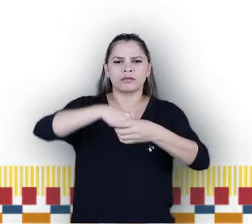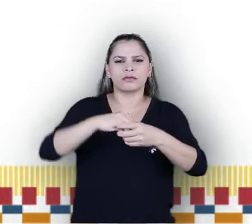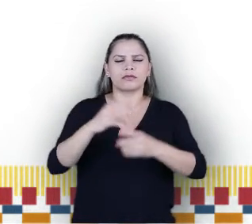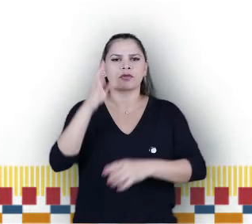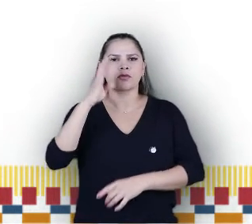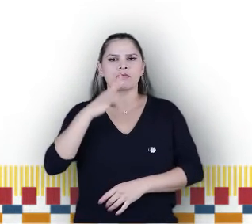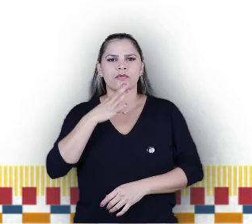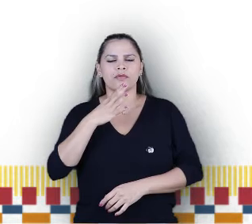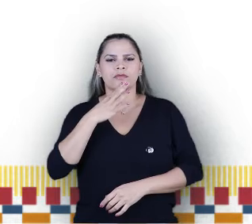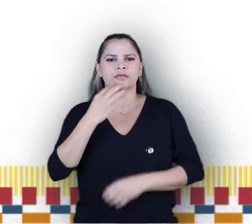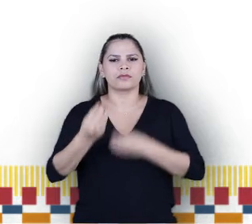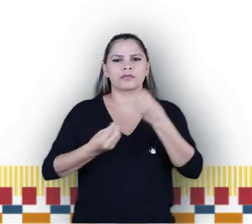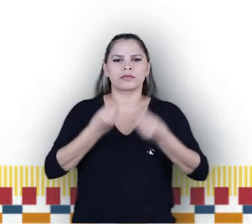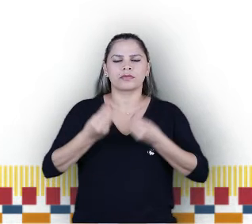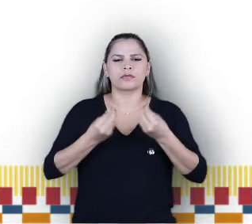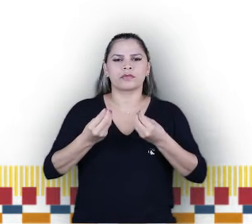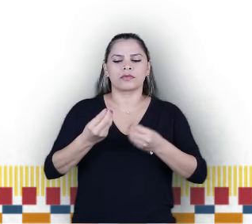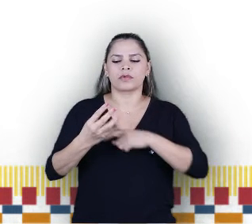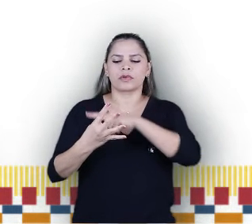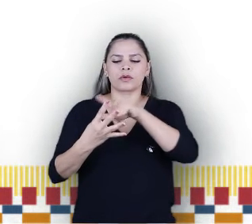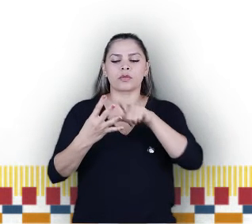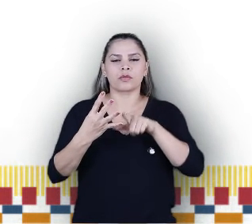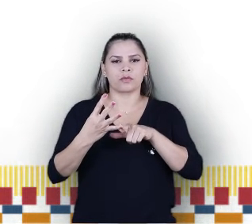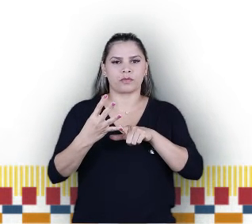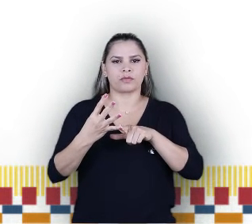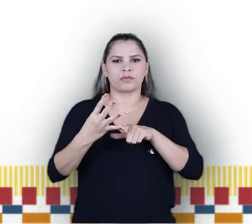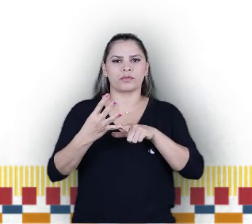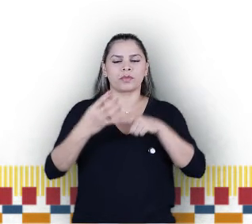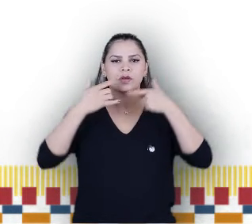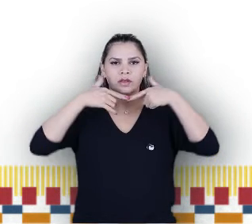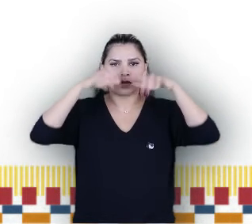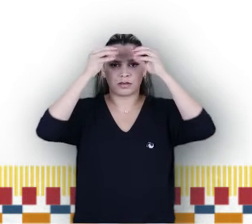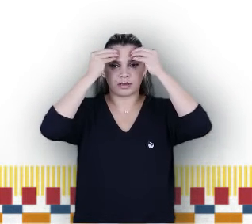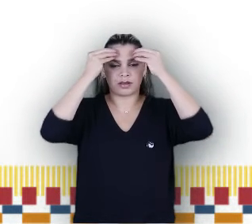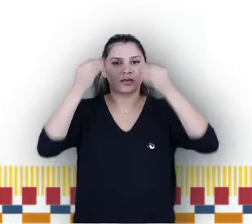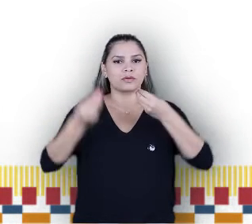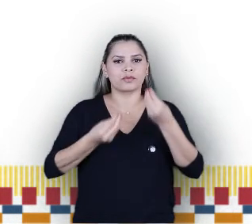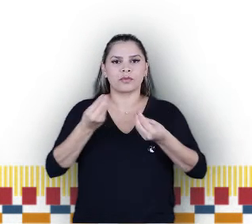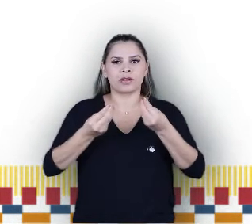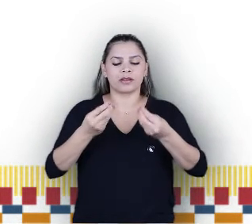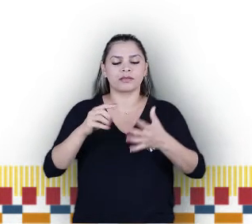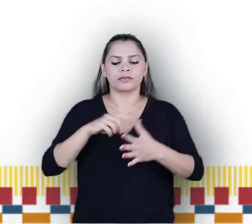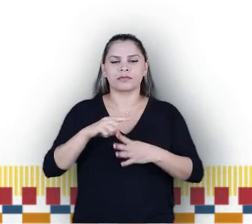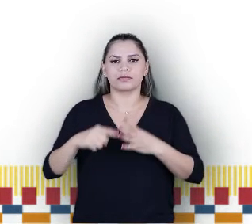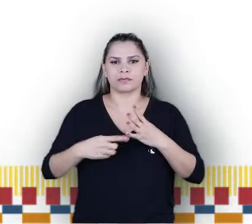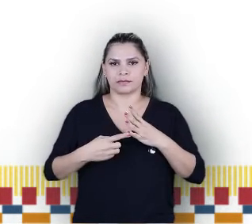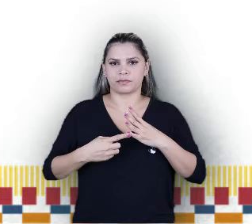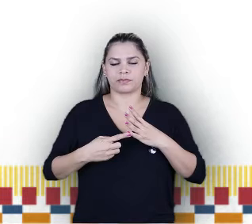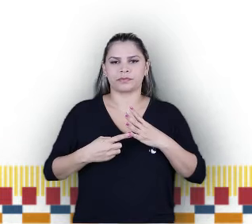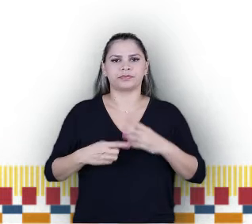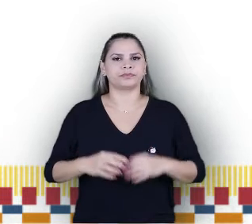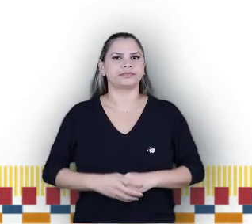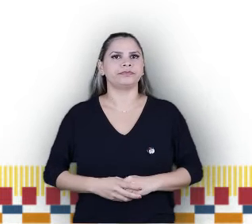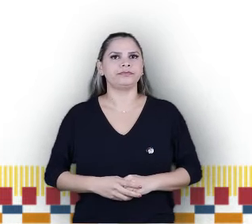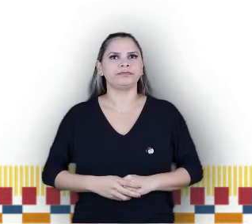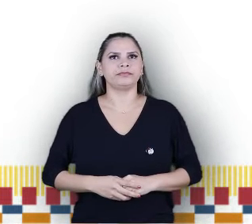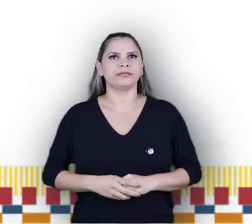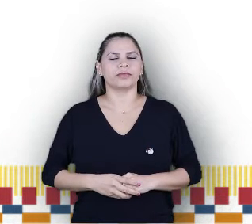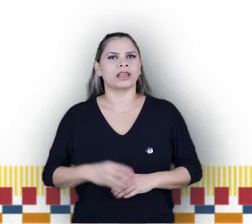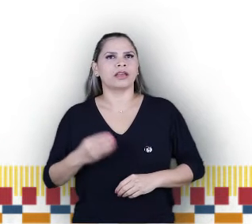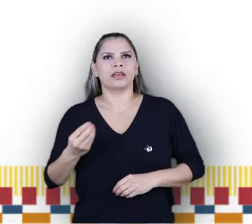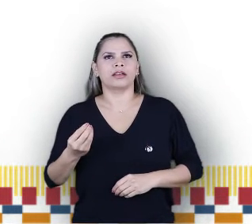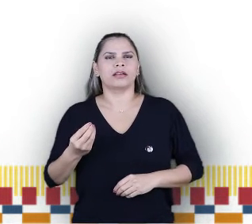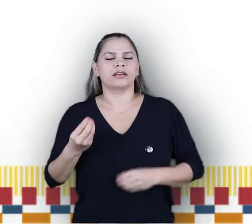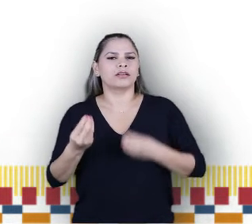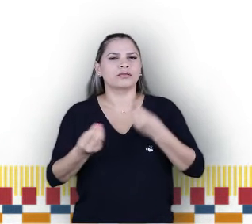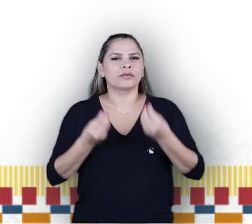forma concomitante, tá? Porque os professores têm suas especificidades dentro da sua